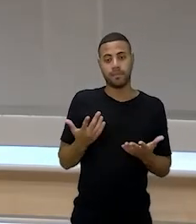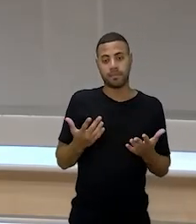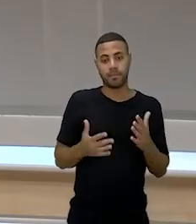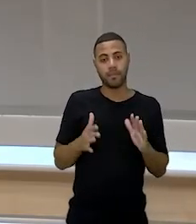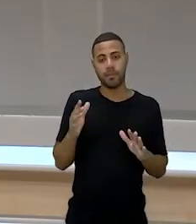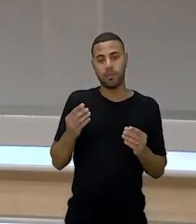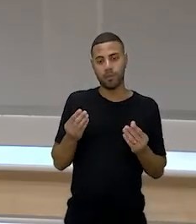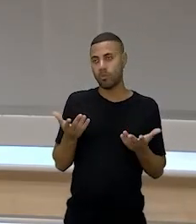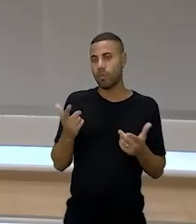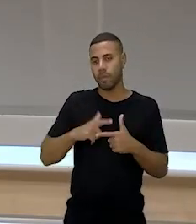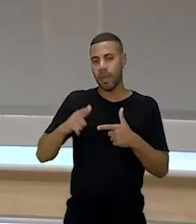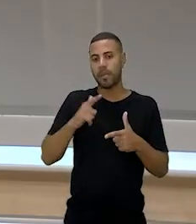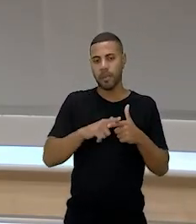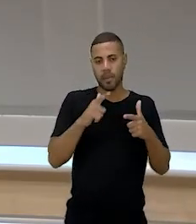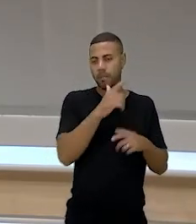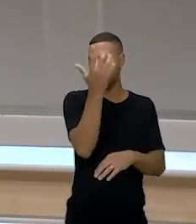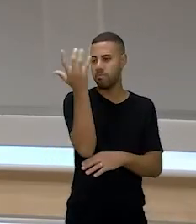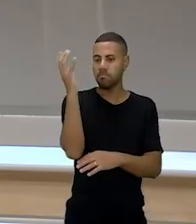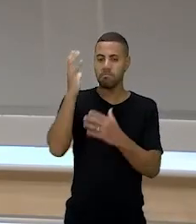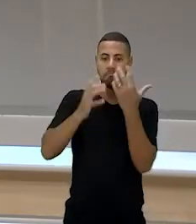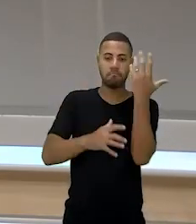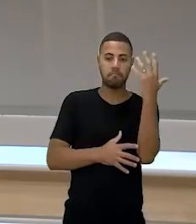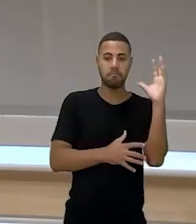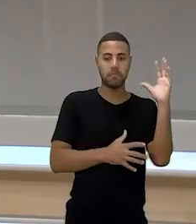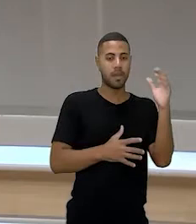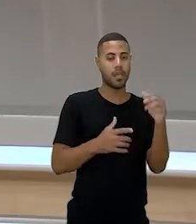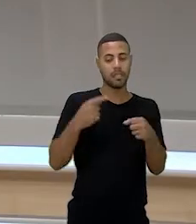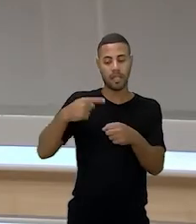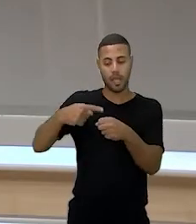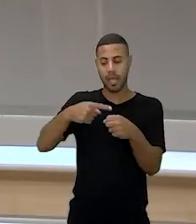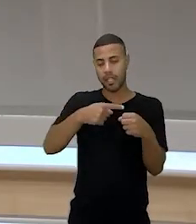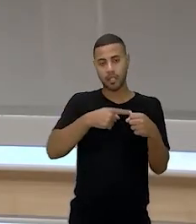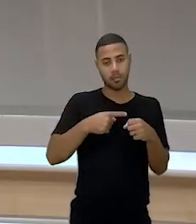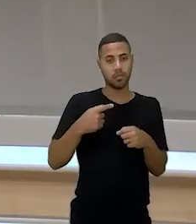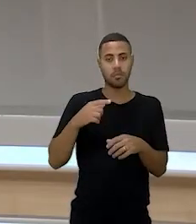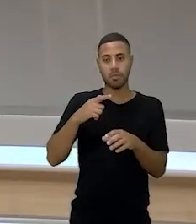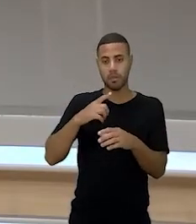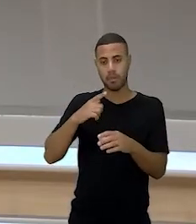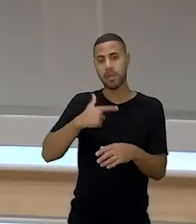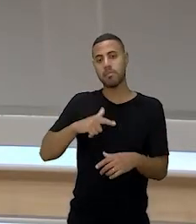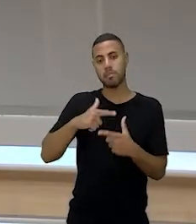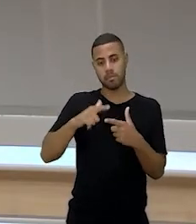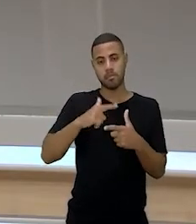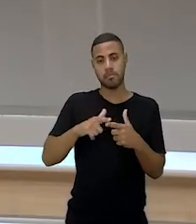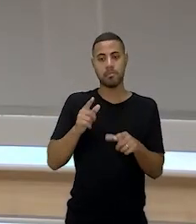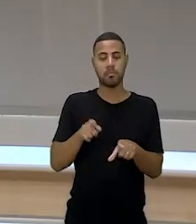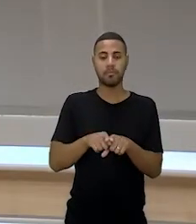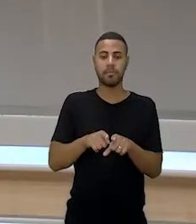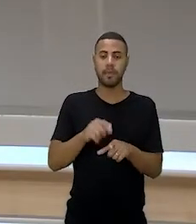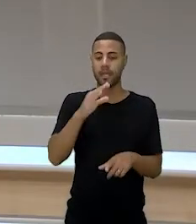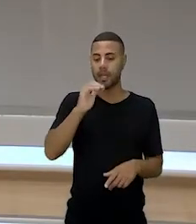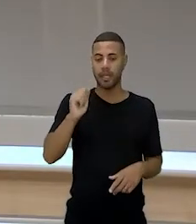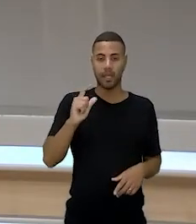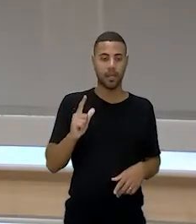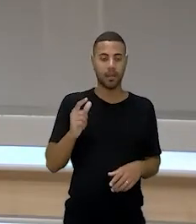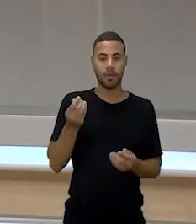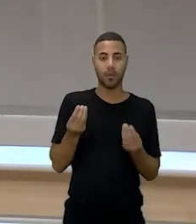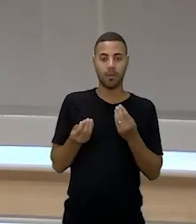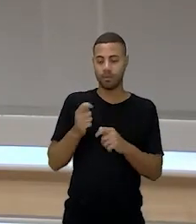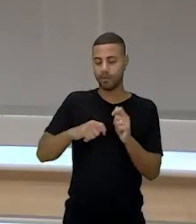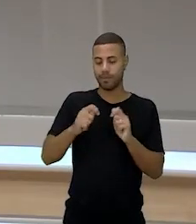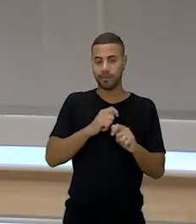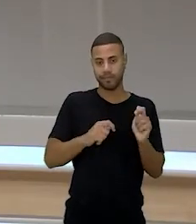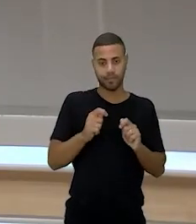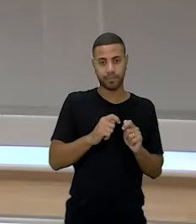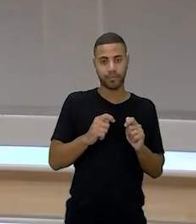provoca muitos impactos no ambiente. E conforme a gente viu ali, a cal, além de ser comercializada da sua